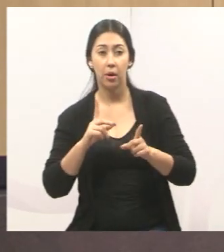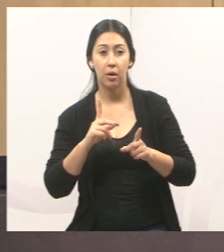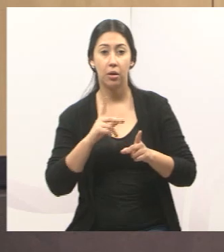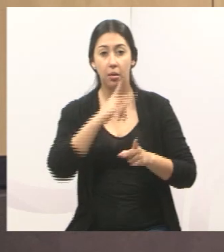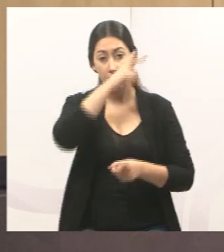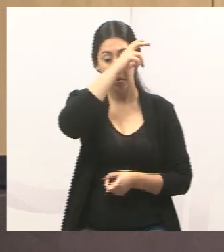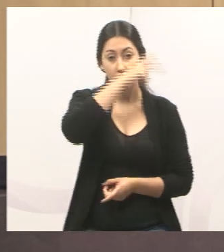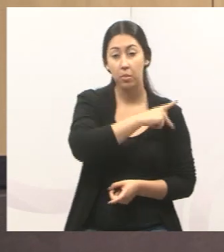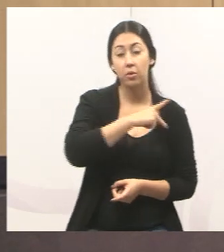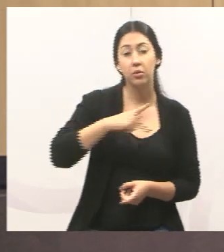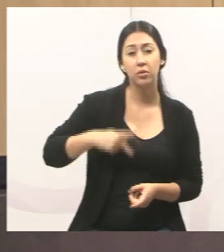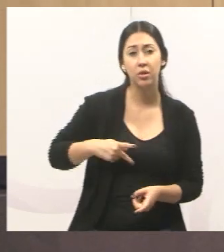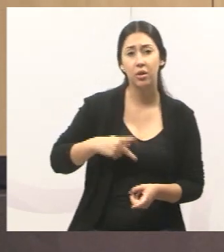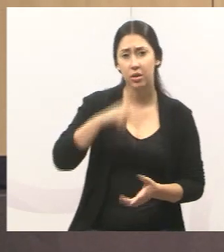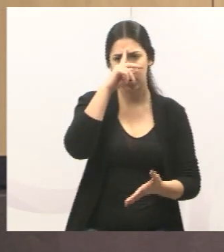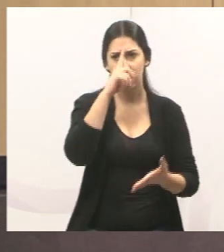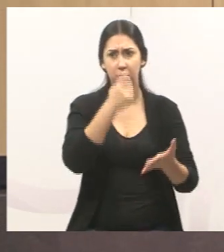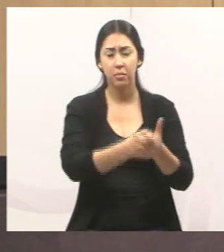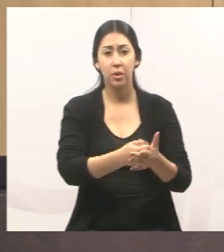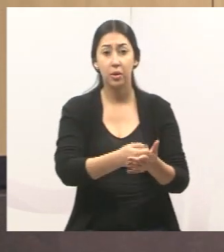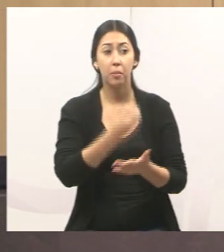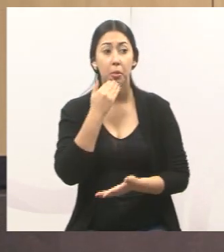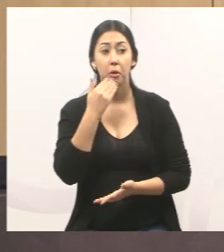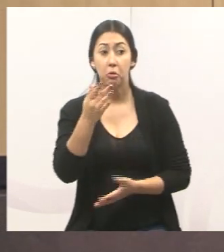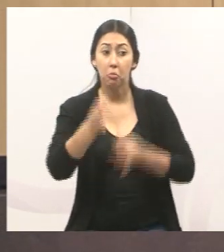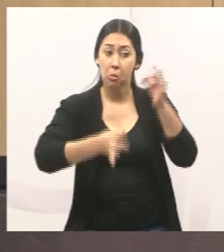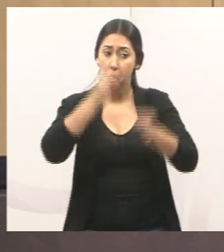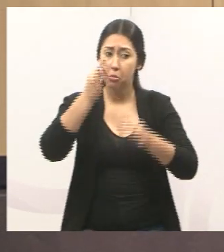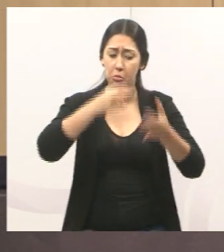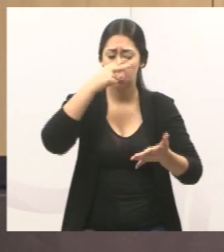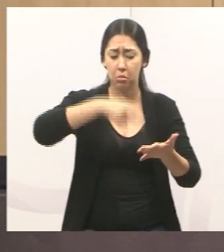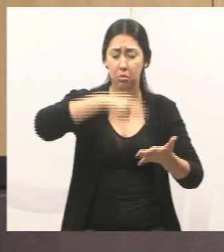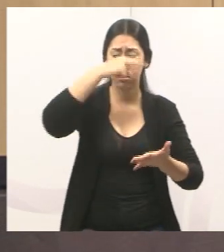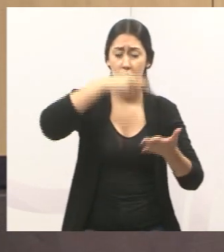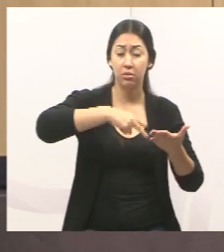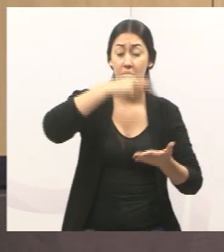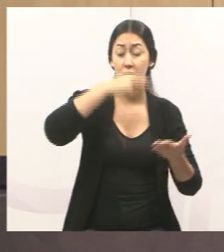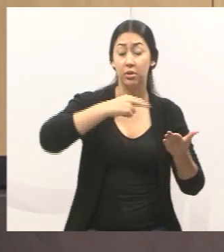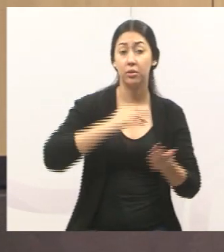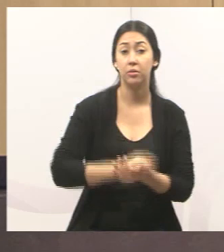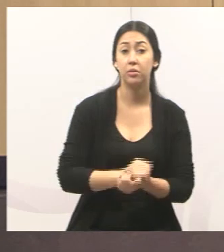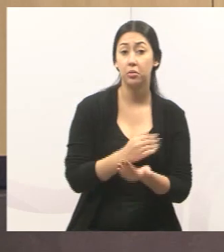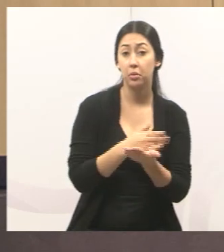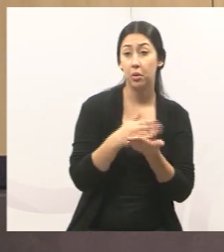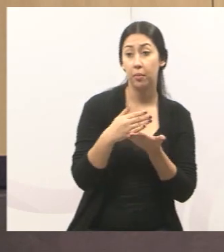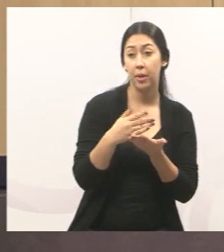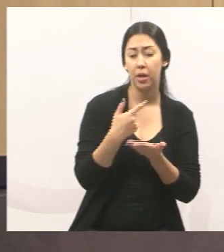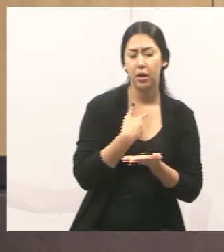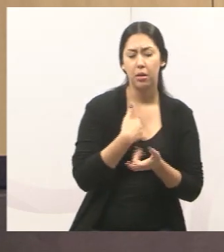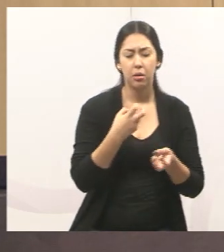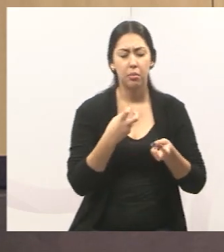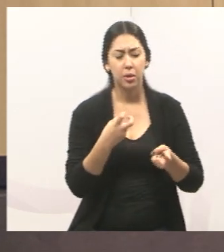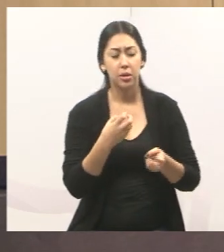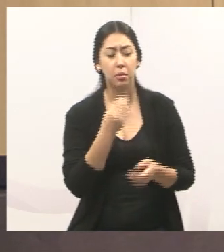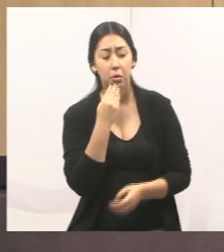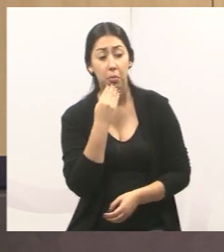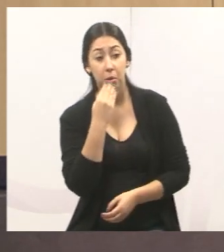foi encaminhada para a prévia análise jurídica. Fundamentação. Inicialmente, anoto que o presente